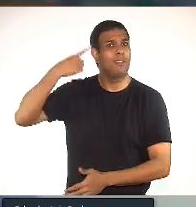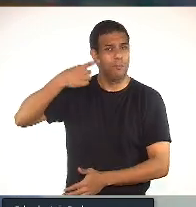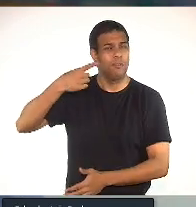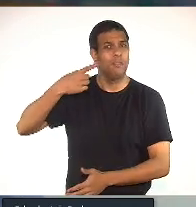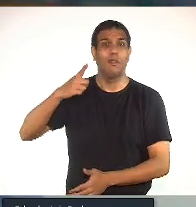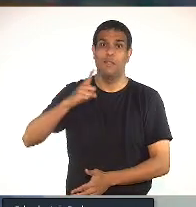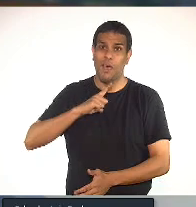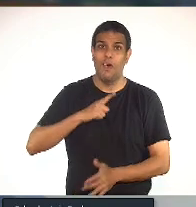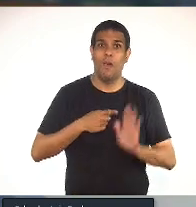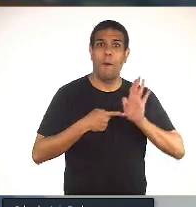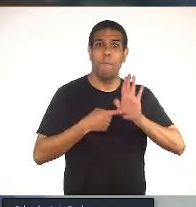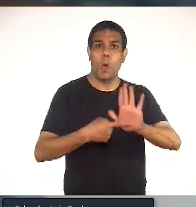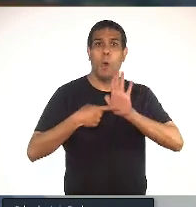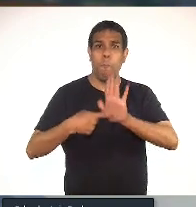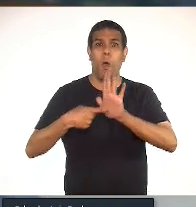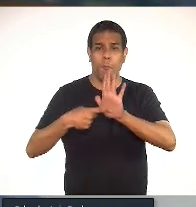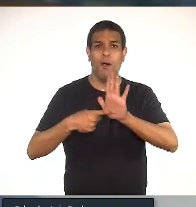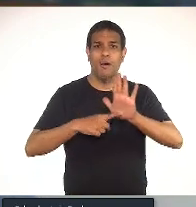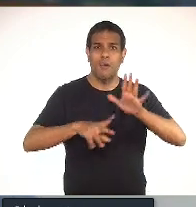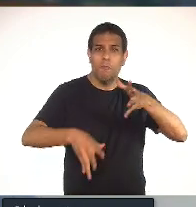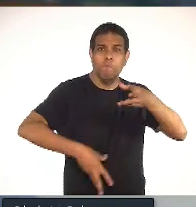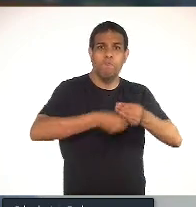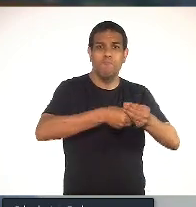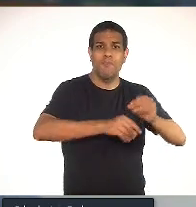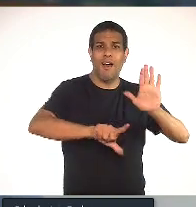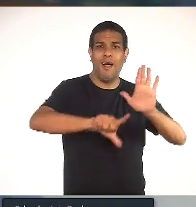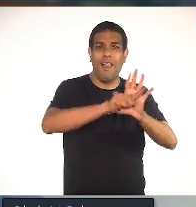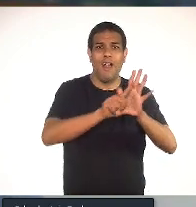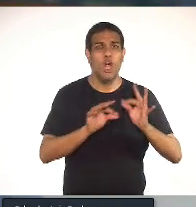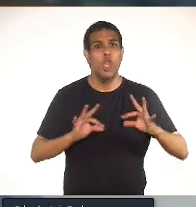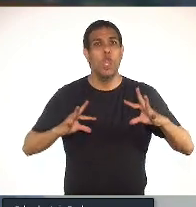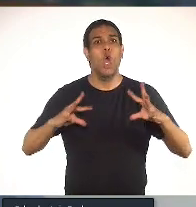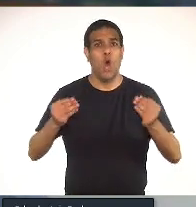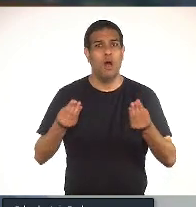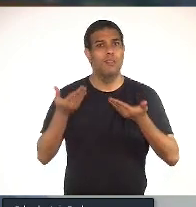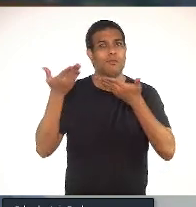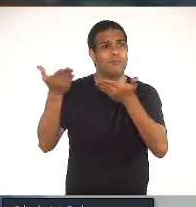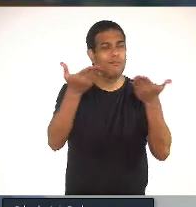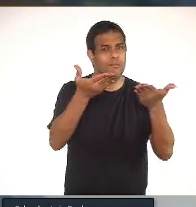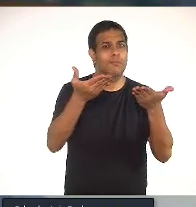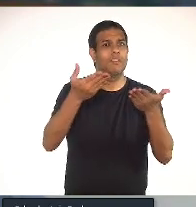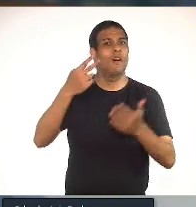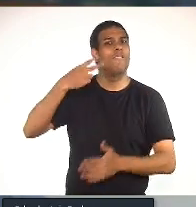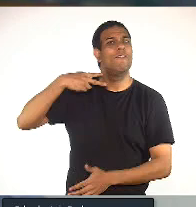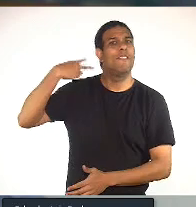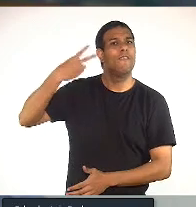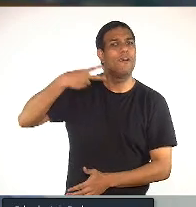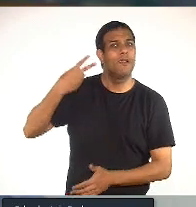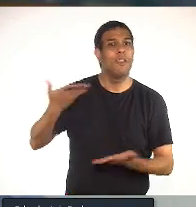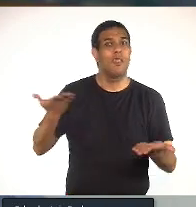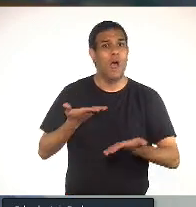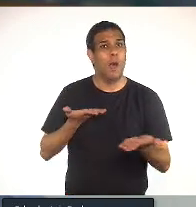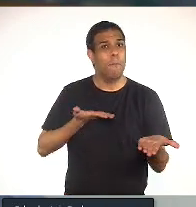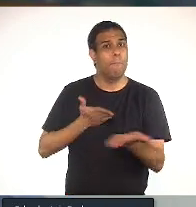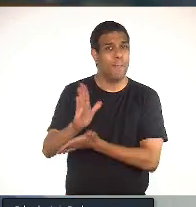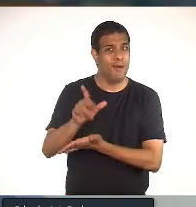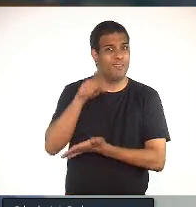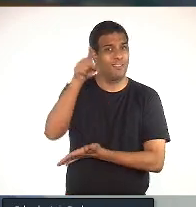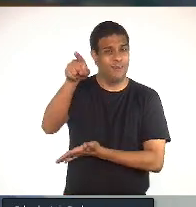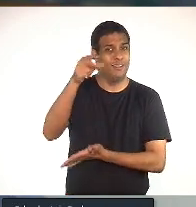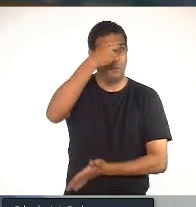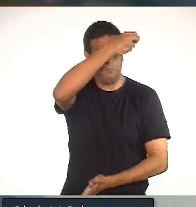pode oferecer esse projeto de lei a todos os vereadores da Câmara recém-eleita